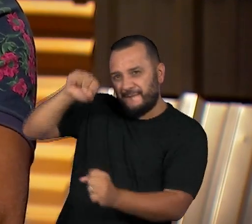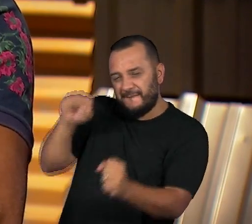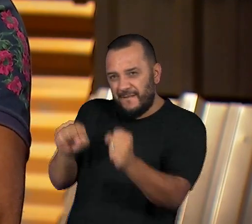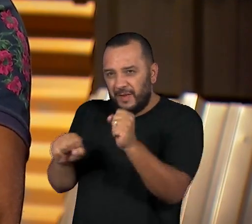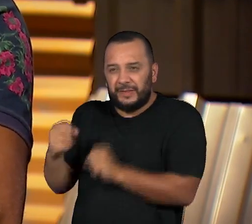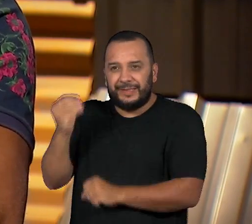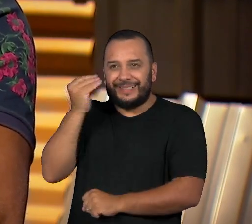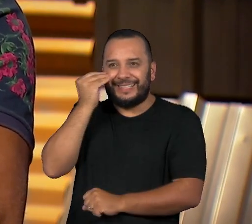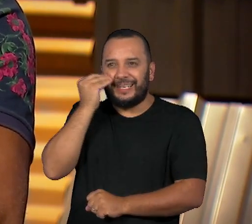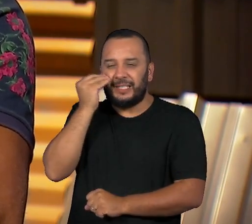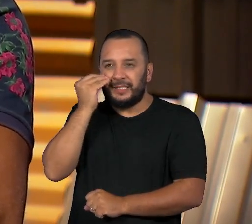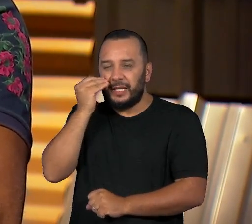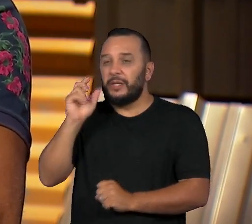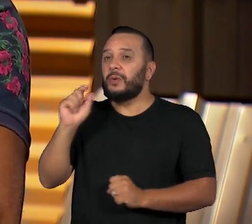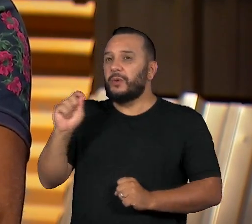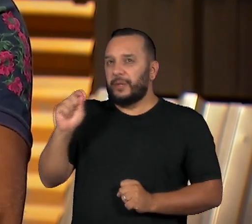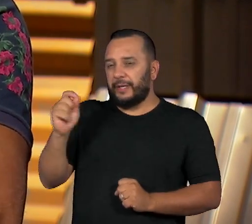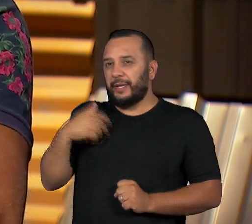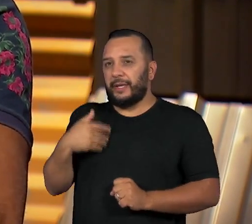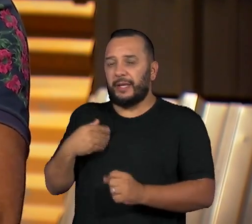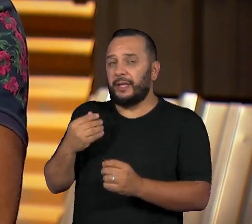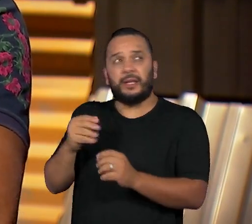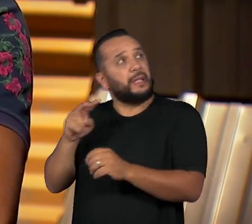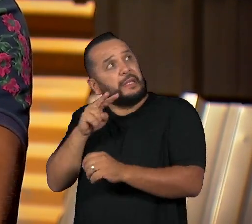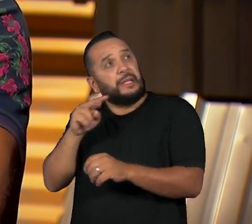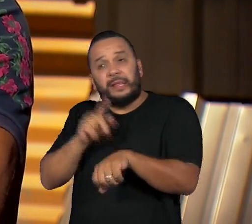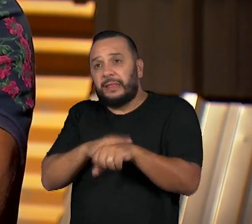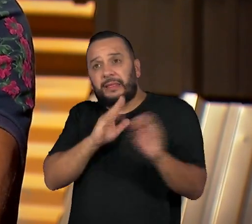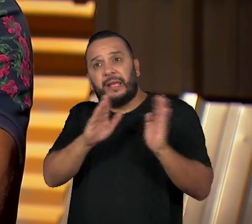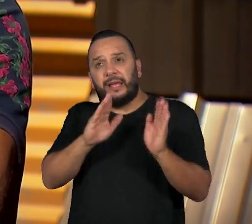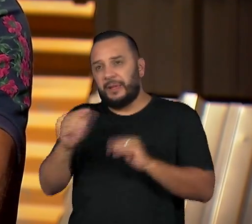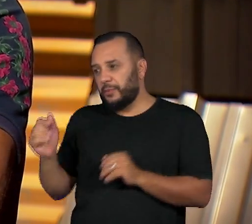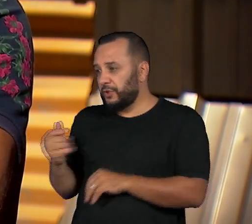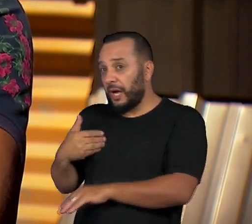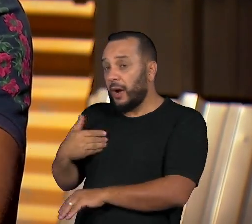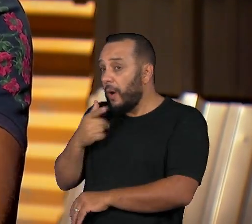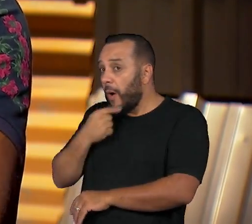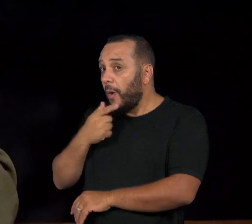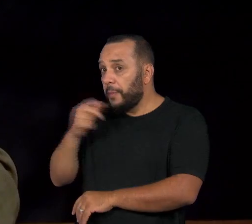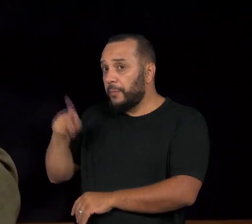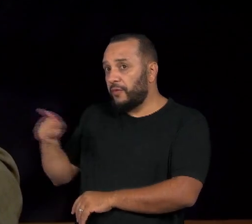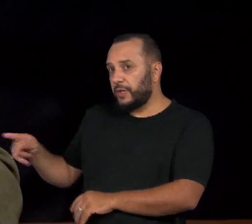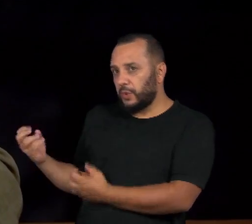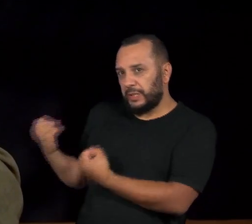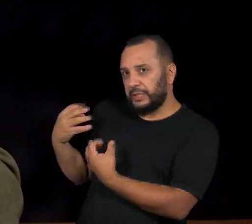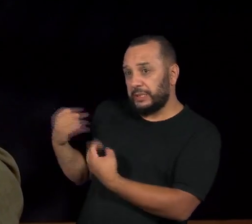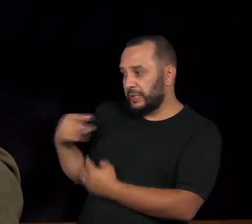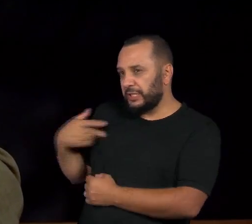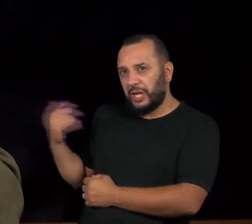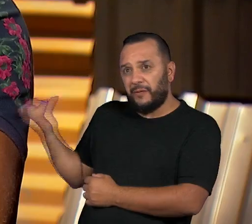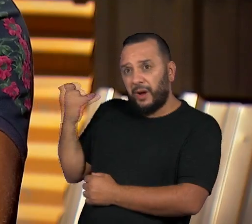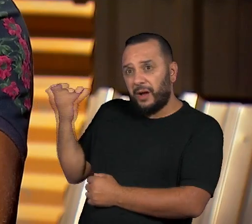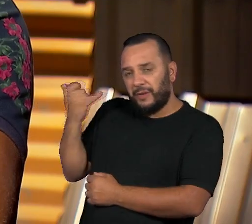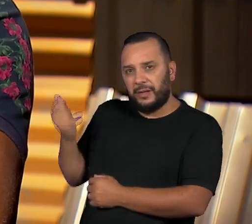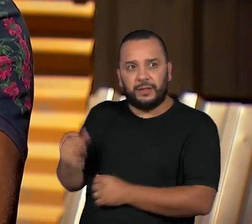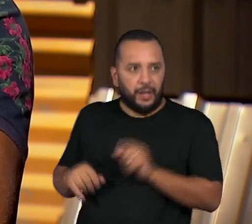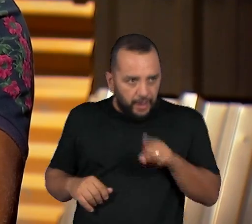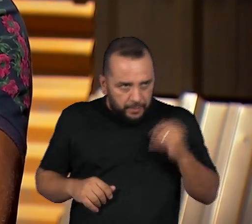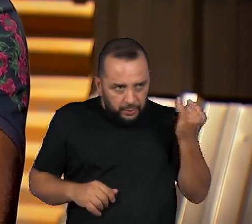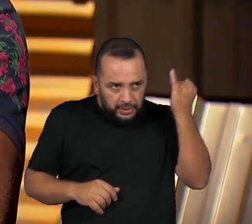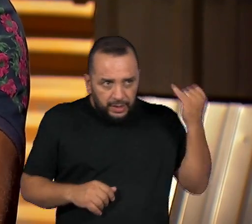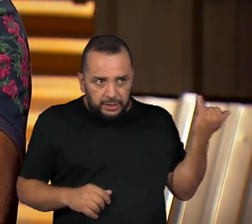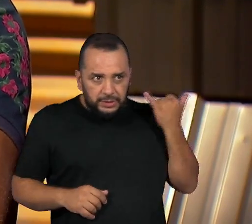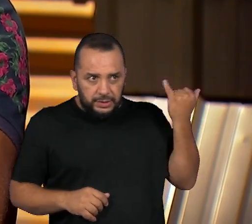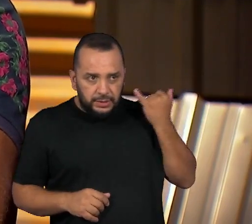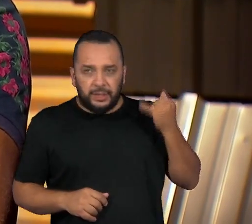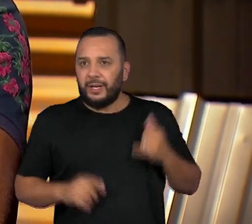tenta sempre tentando olhar onde está o tempo, ouvindo o técnico. E é relevante o que ele fala? É muito relevante, porque